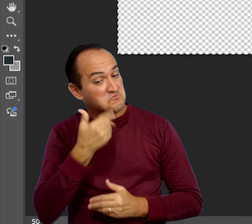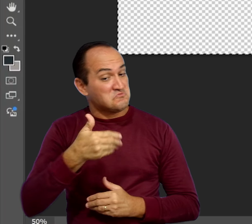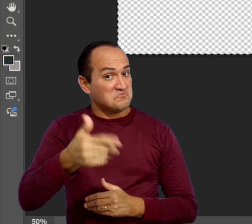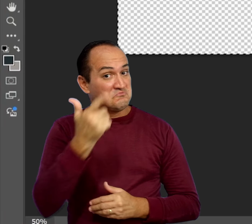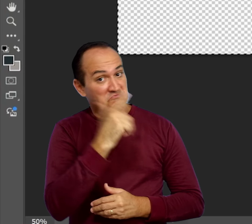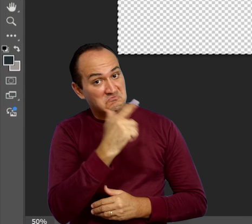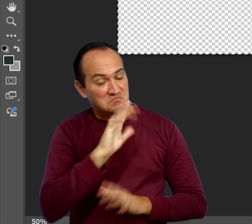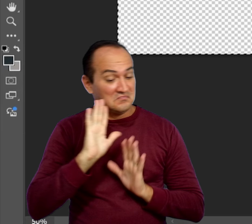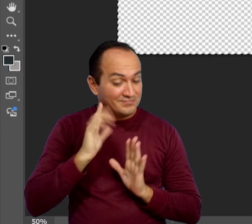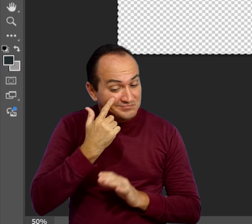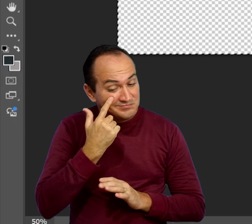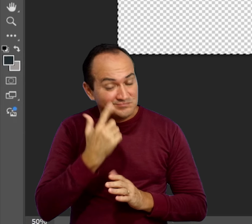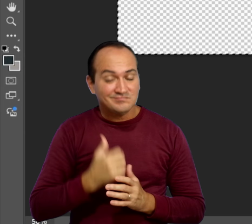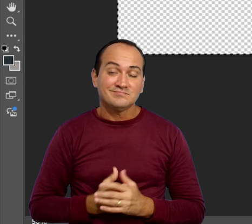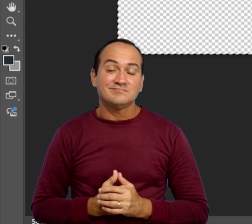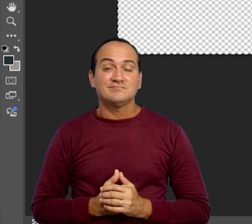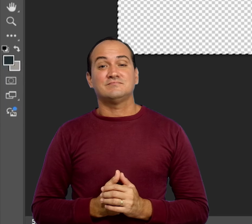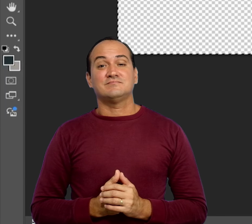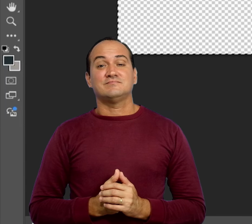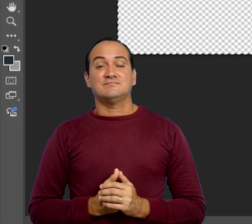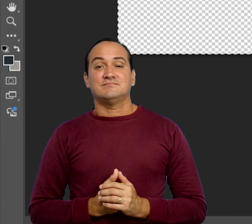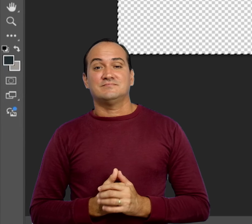dessa vez.